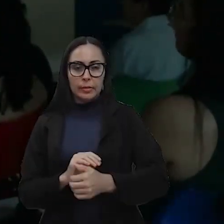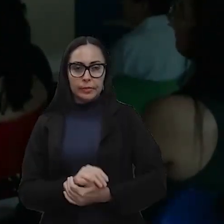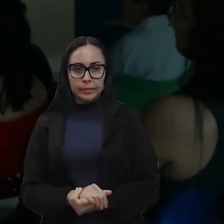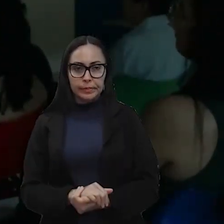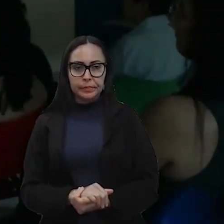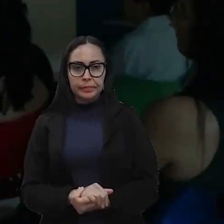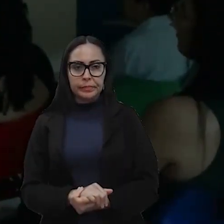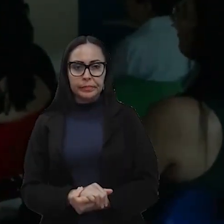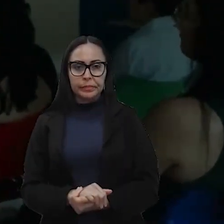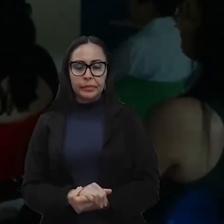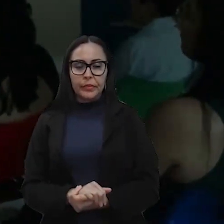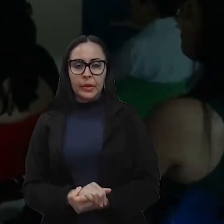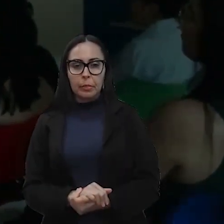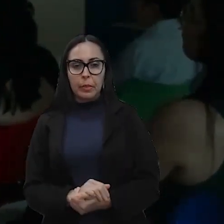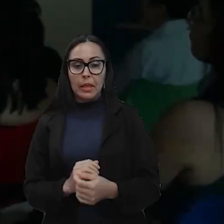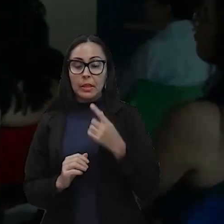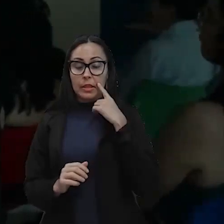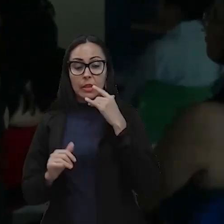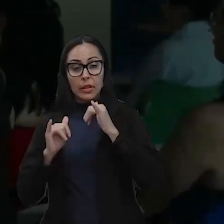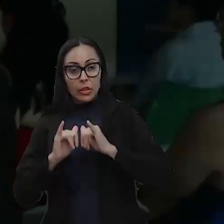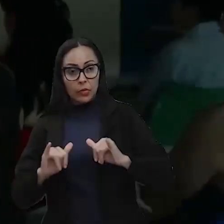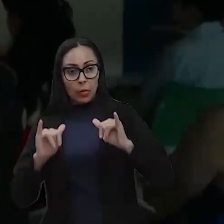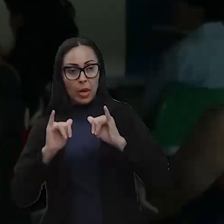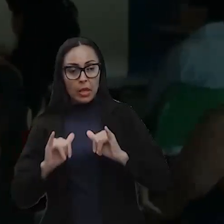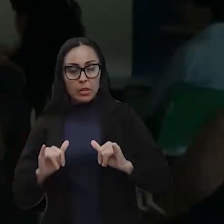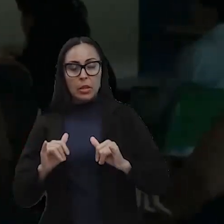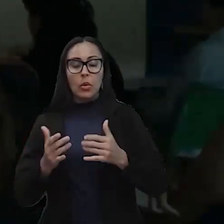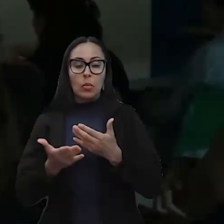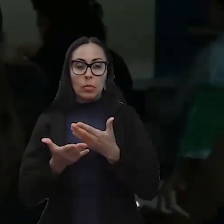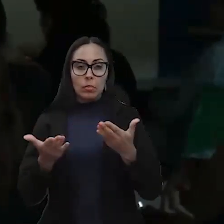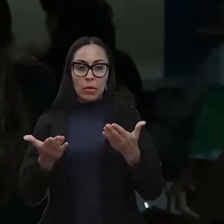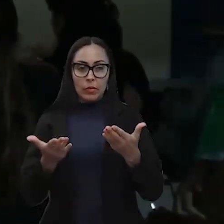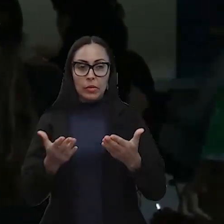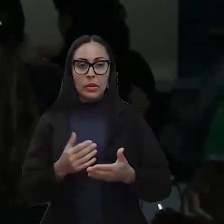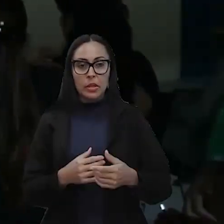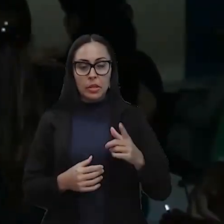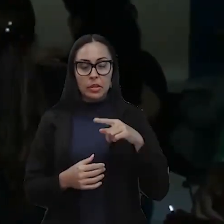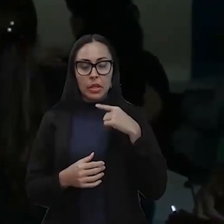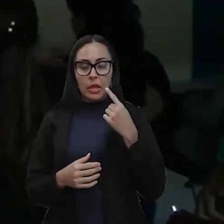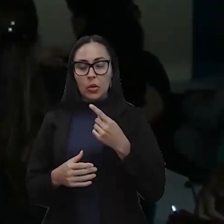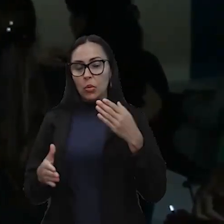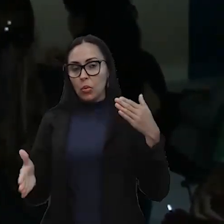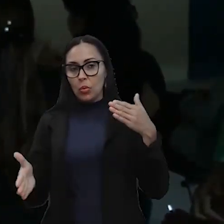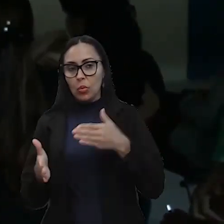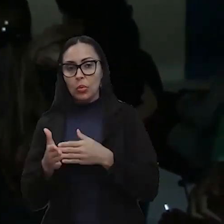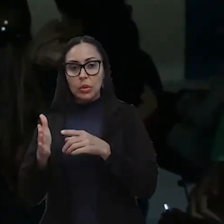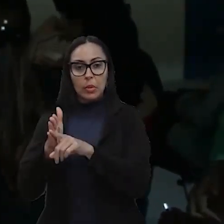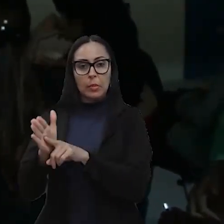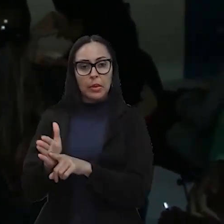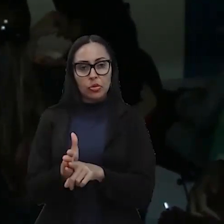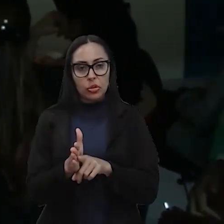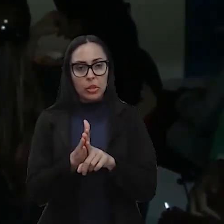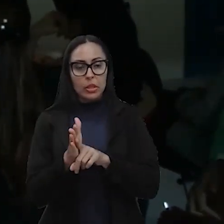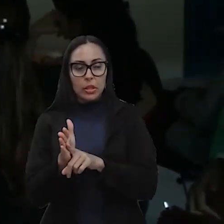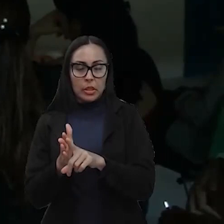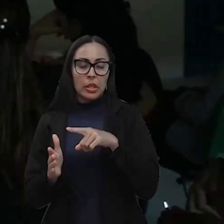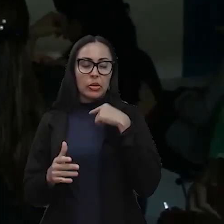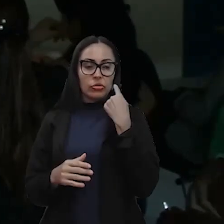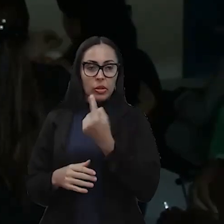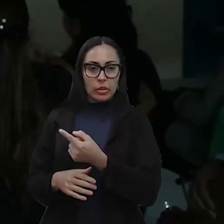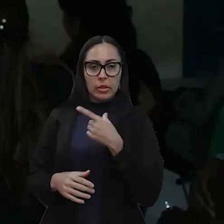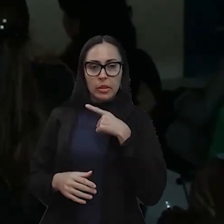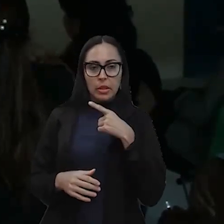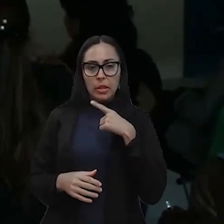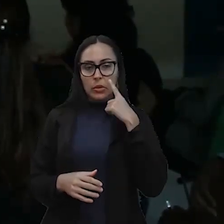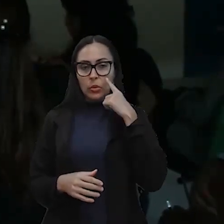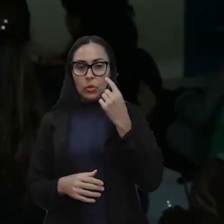trazendo essas abordagens para vocês. E aí, o último apanhado verídico que a gente tem a respeito do número de câncer